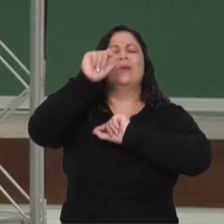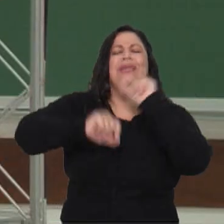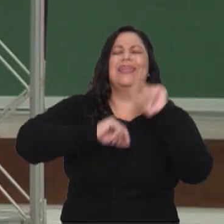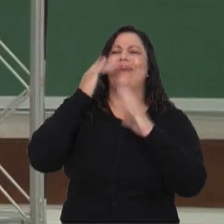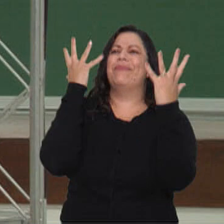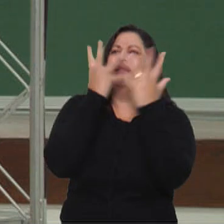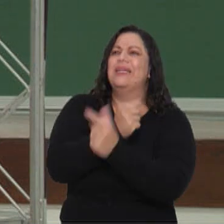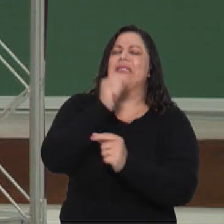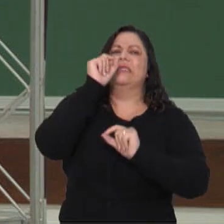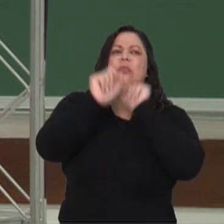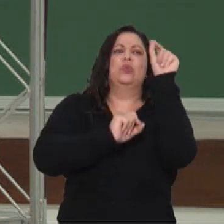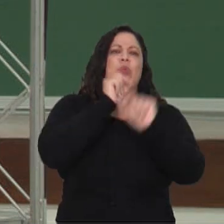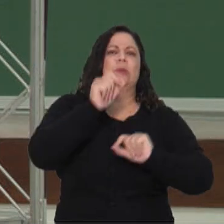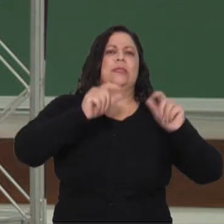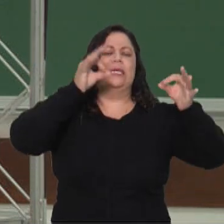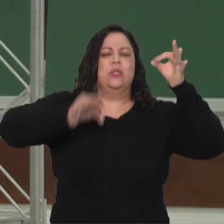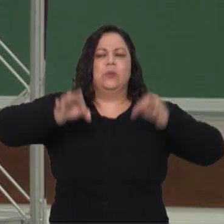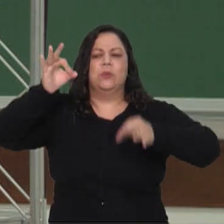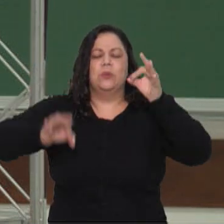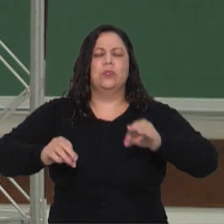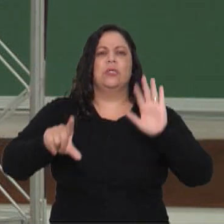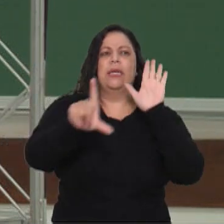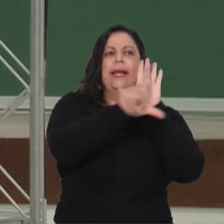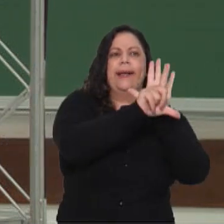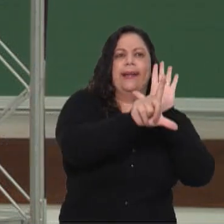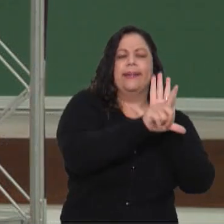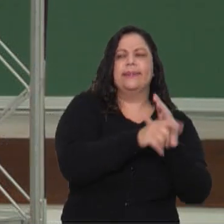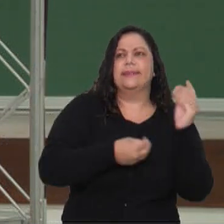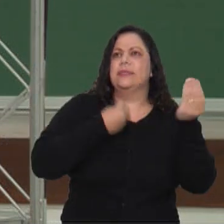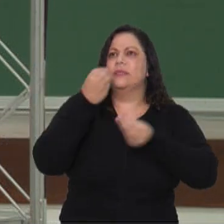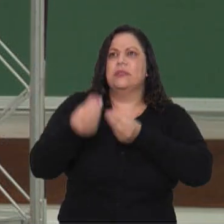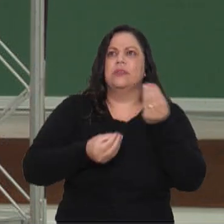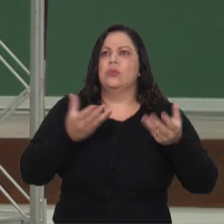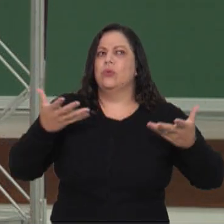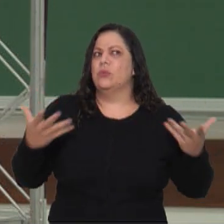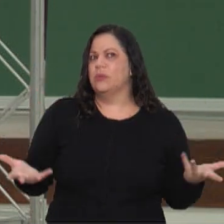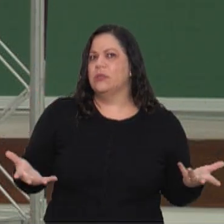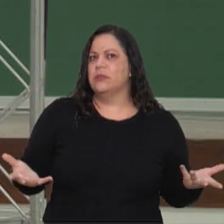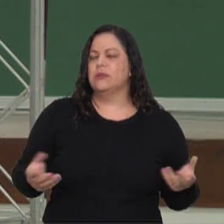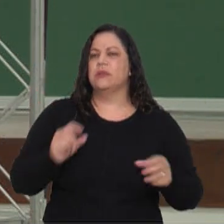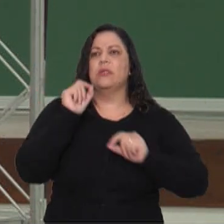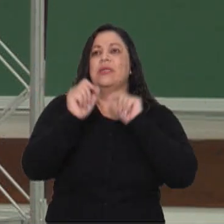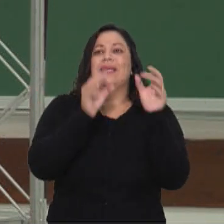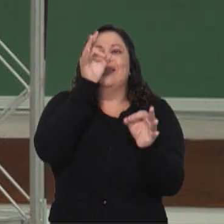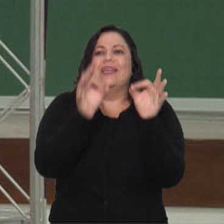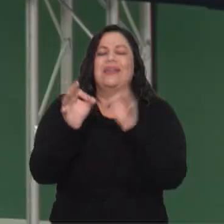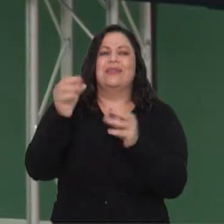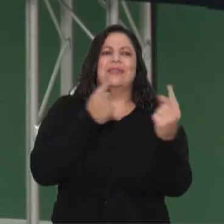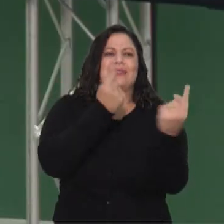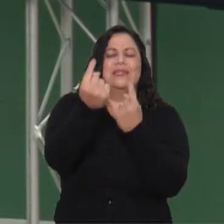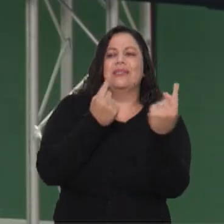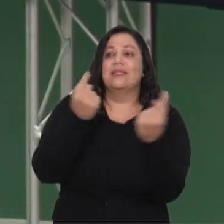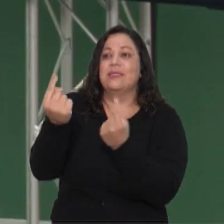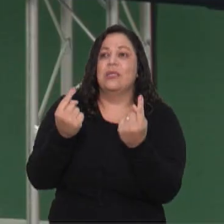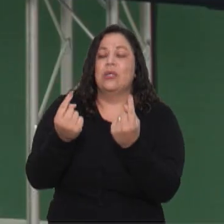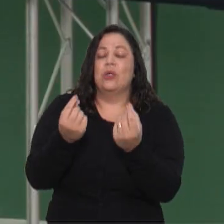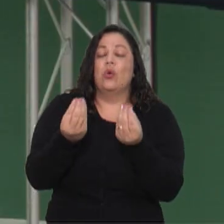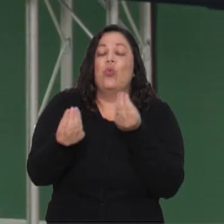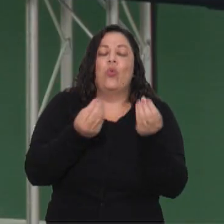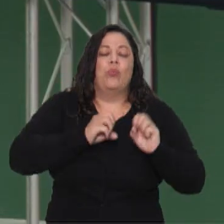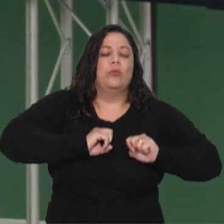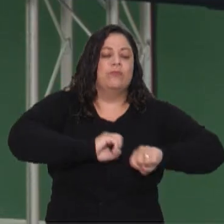leis, como que eu devo proceder, quem são os justos da cidade, se eu não discutir como que eu educo a minha